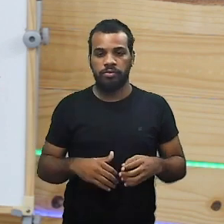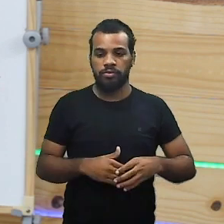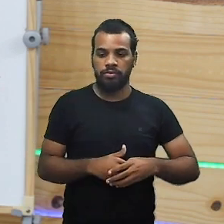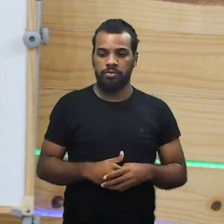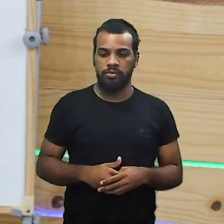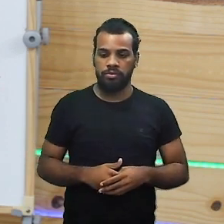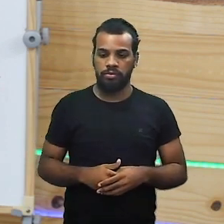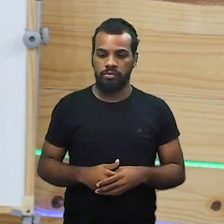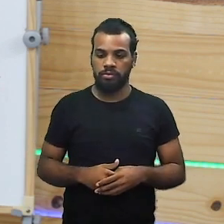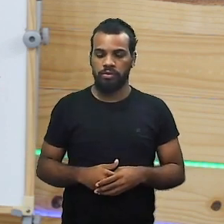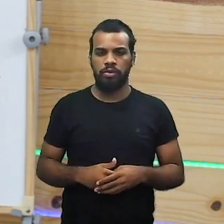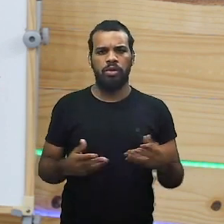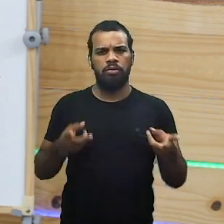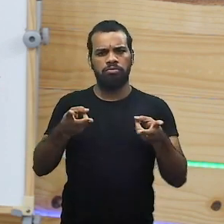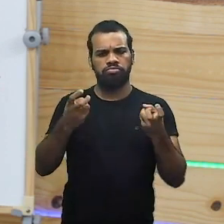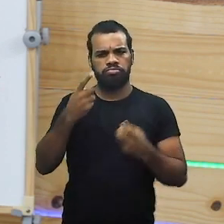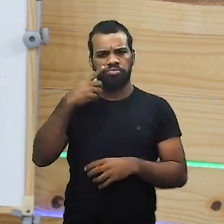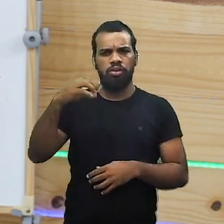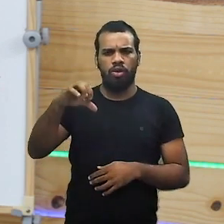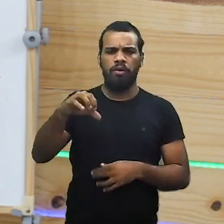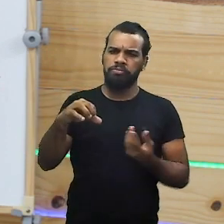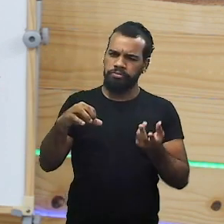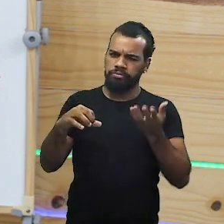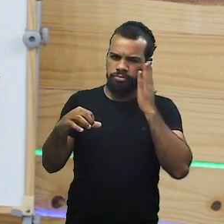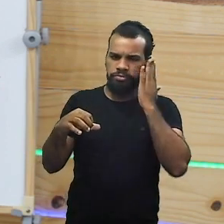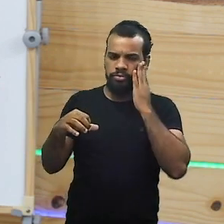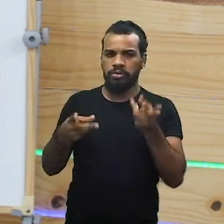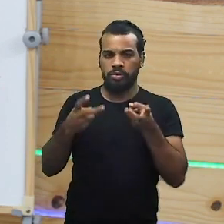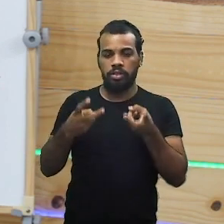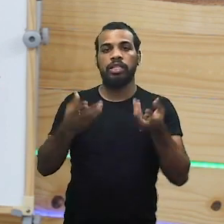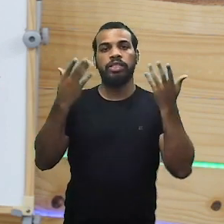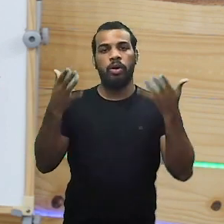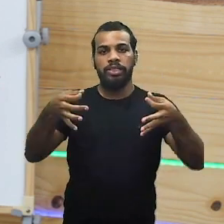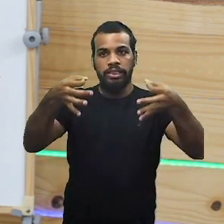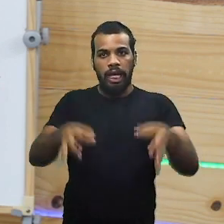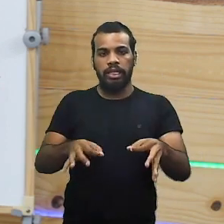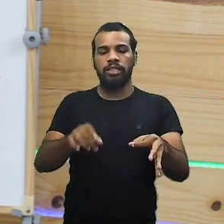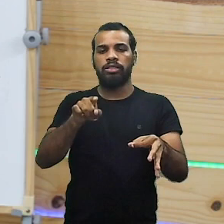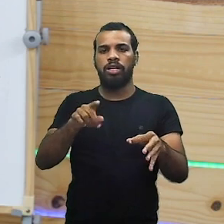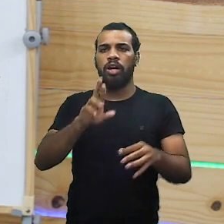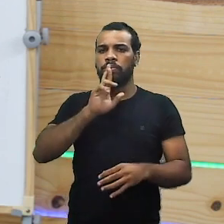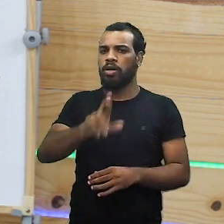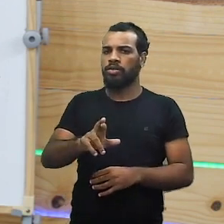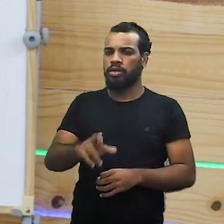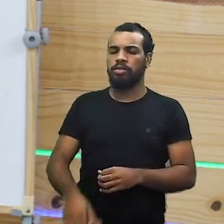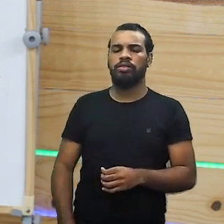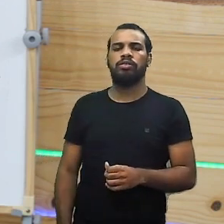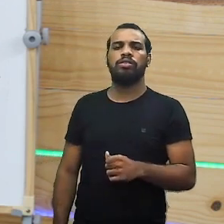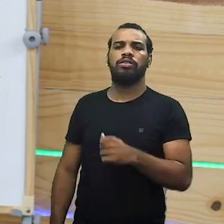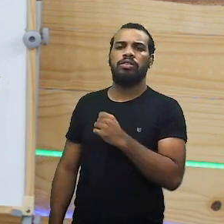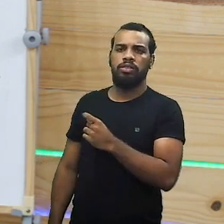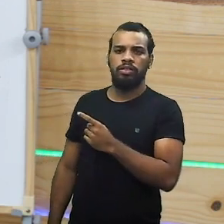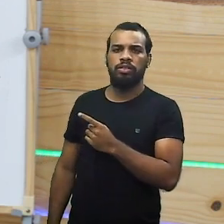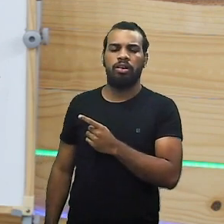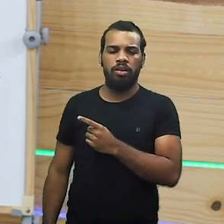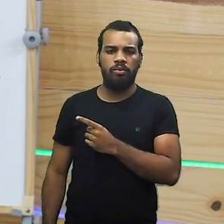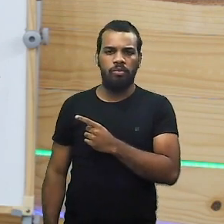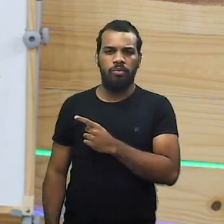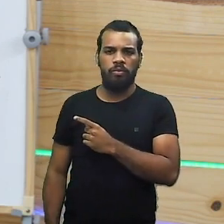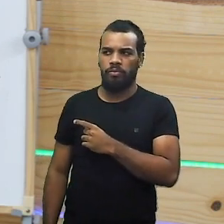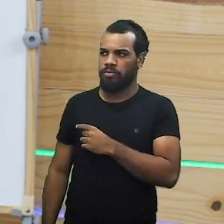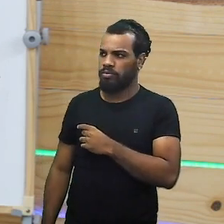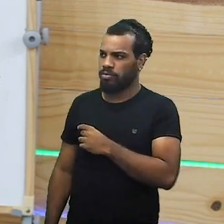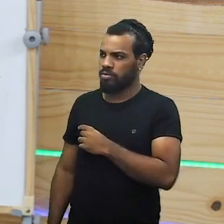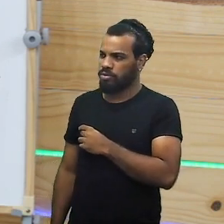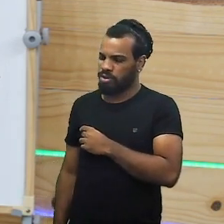que é 9. Tu percebeu? Então, o que eu tenho certeza é que esse resultado aqui é equivalente a esse resultado aqui,